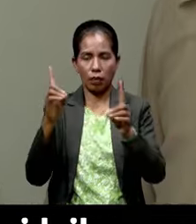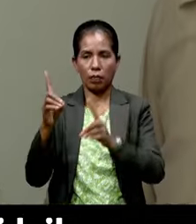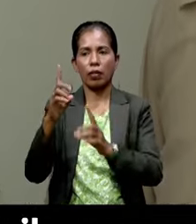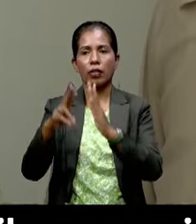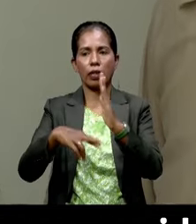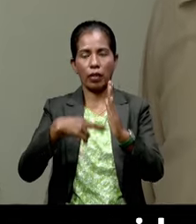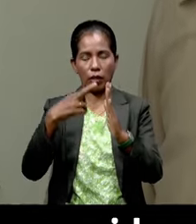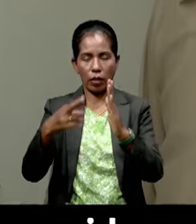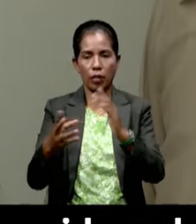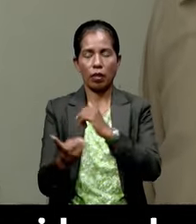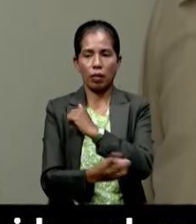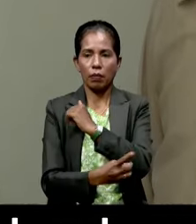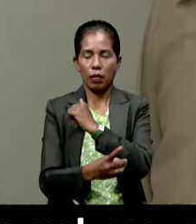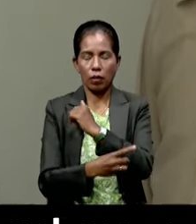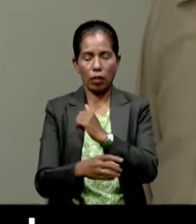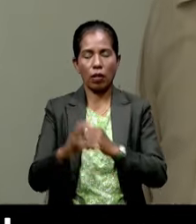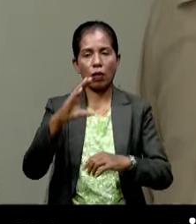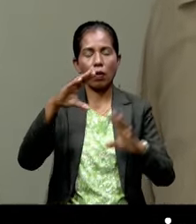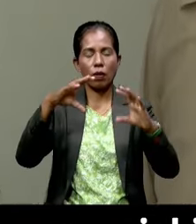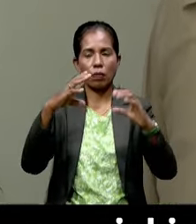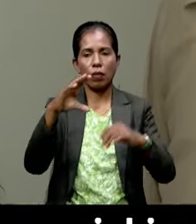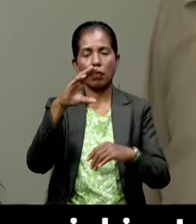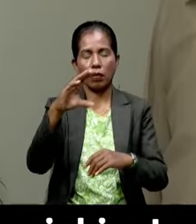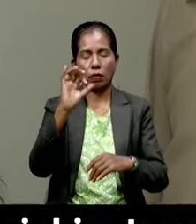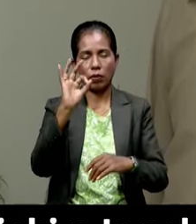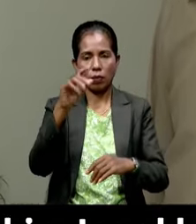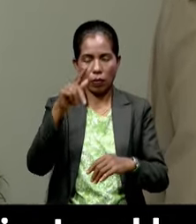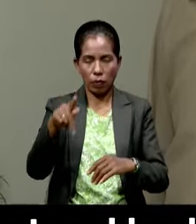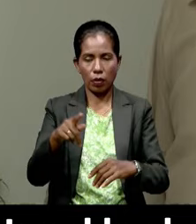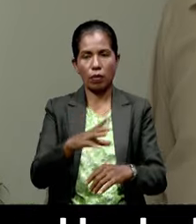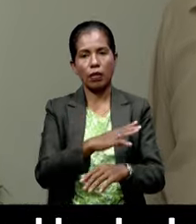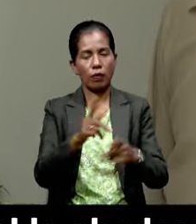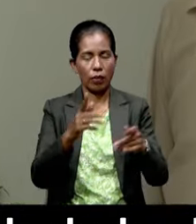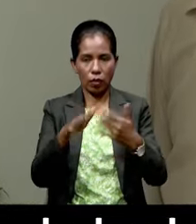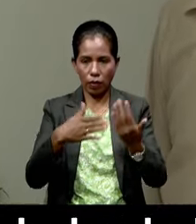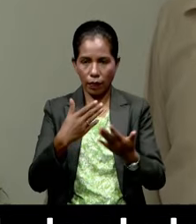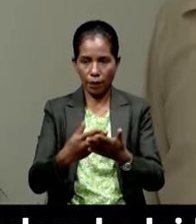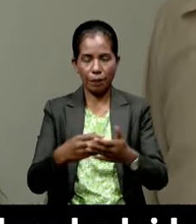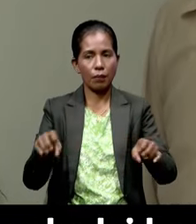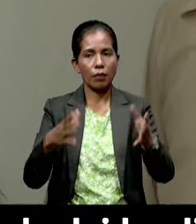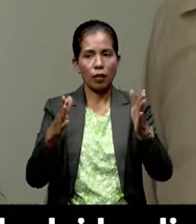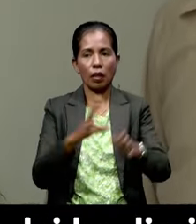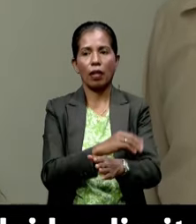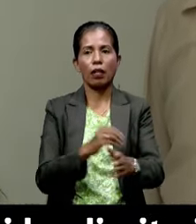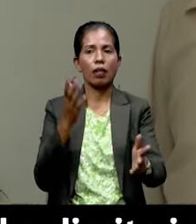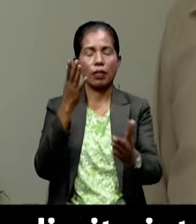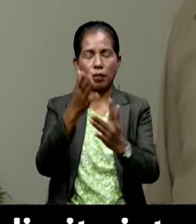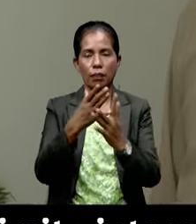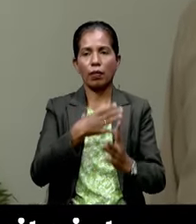regras disciplinar função pública ne ija repartição sira hotu. Funcionário sirene be tamatari sirene be